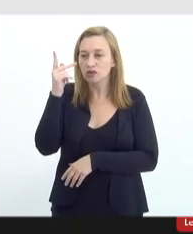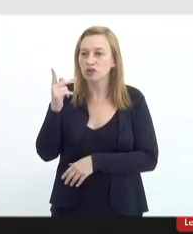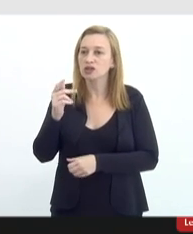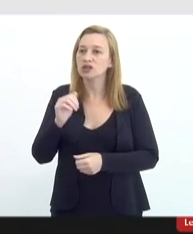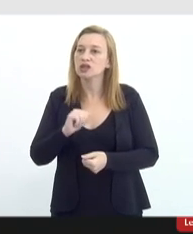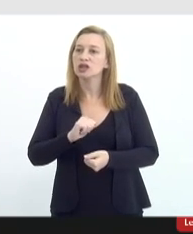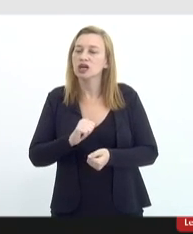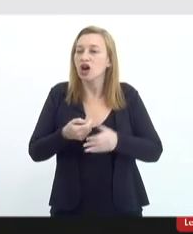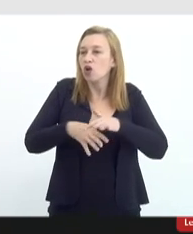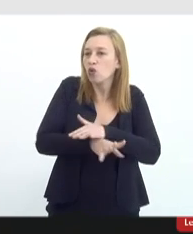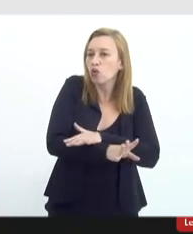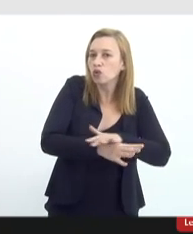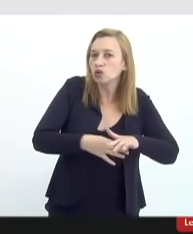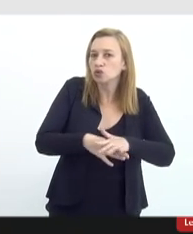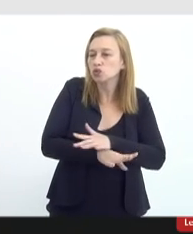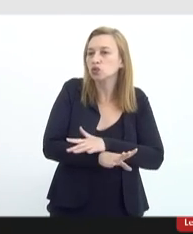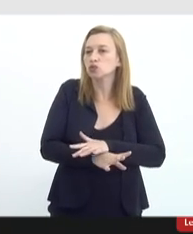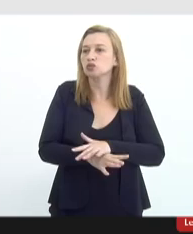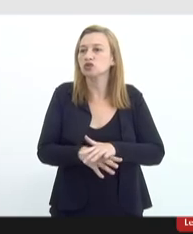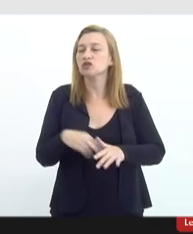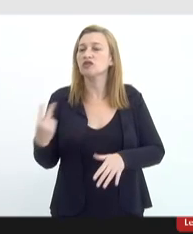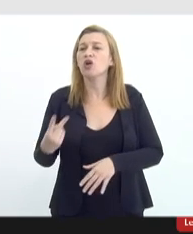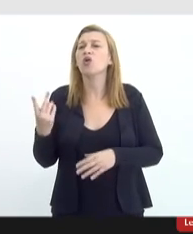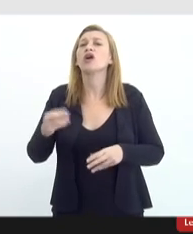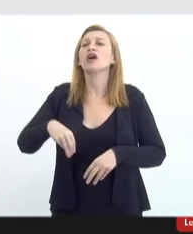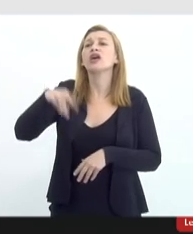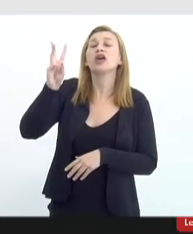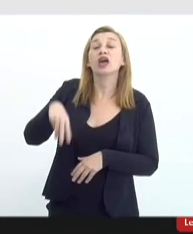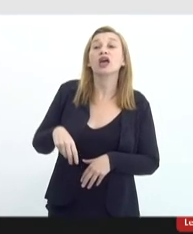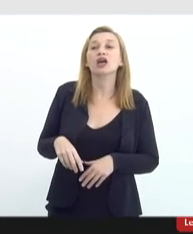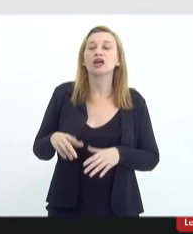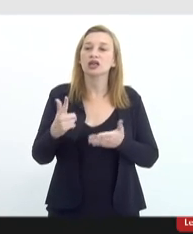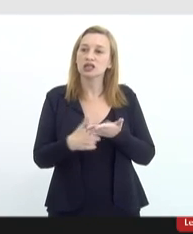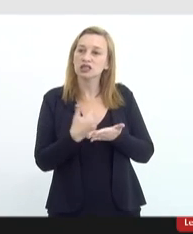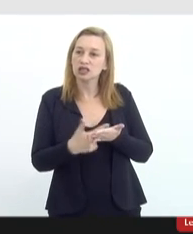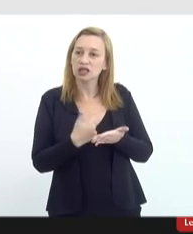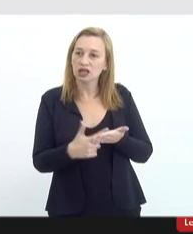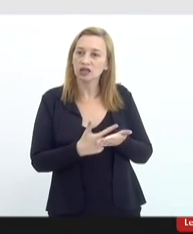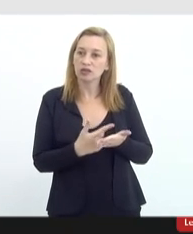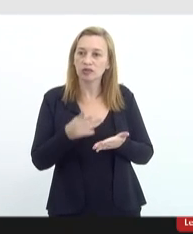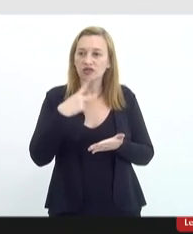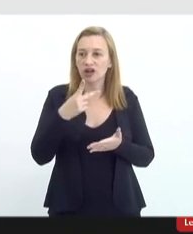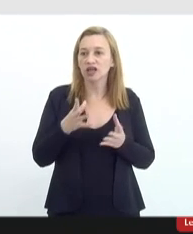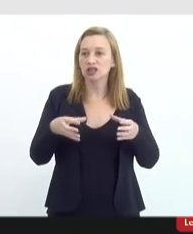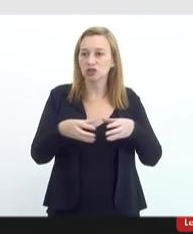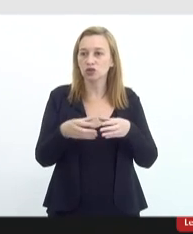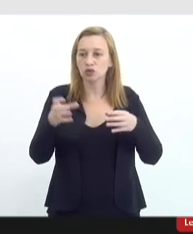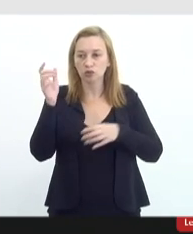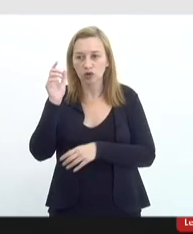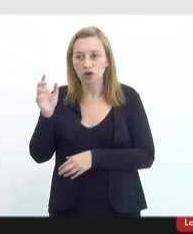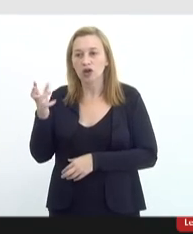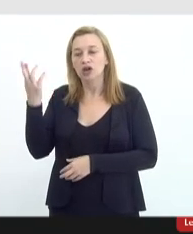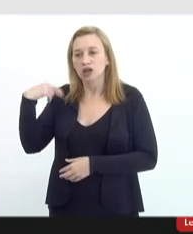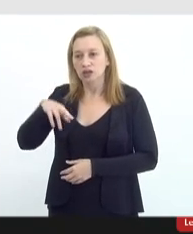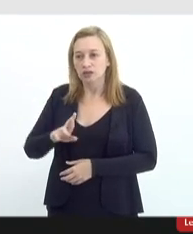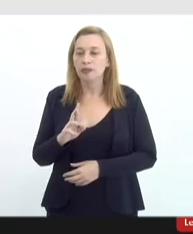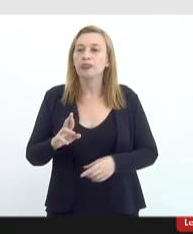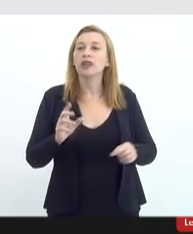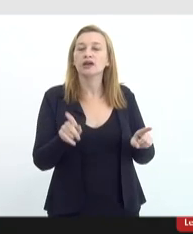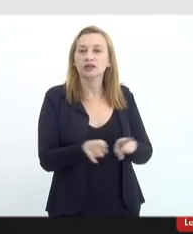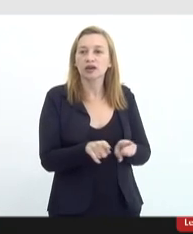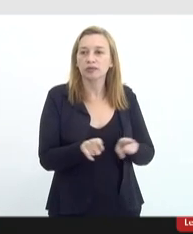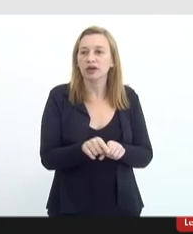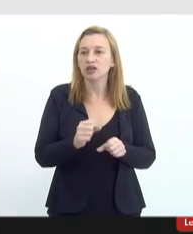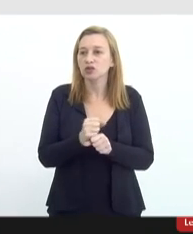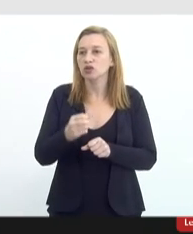hábitos, costumes, valores, quem são esses? Então, esse livro é um livro seminal para falar desse grupo religioso. Tá? Também é na década de